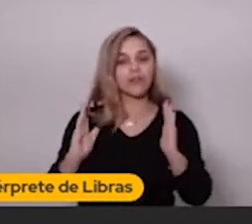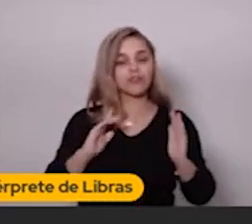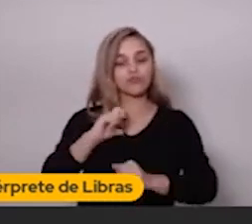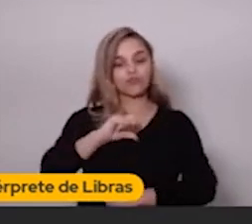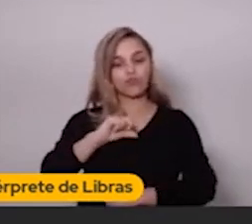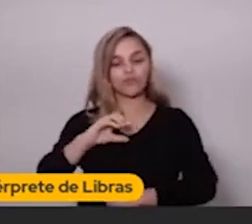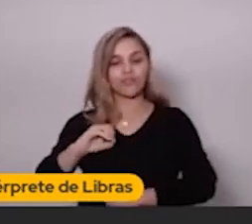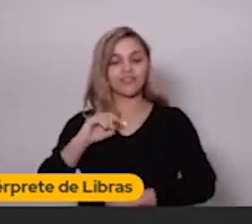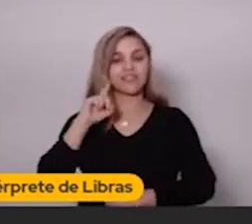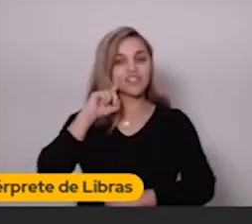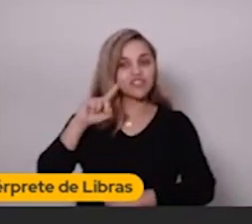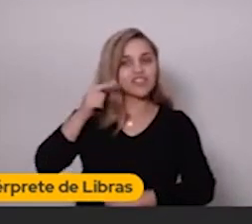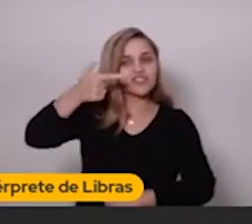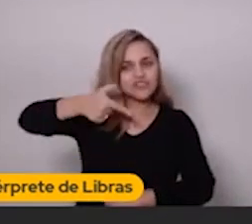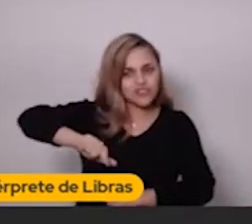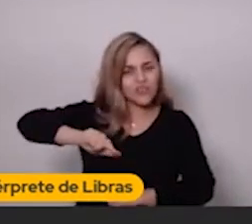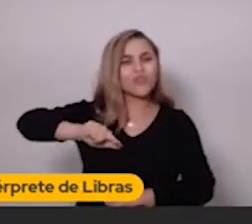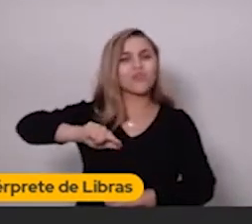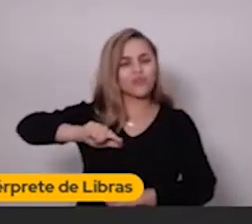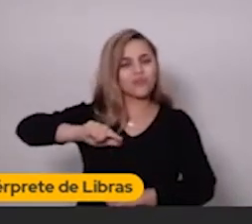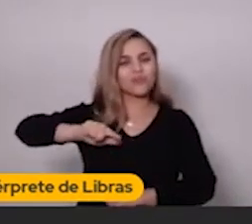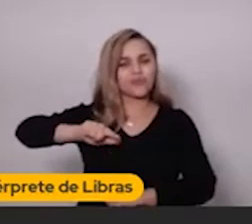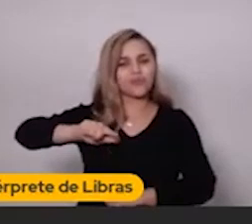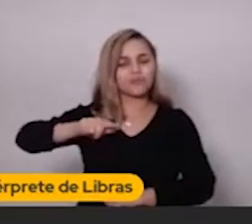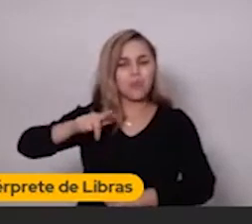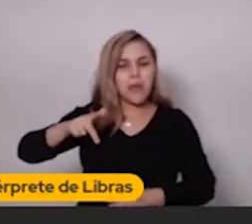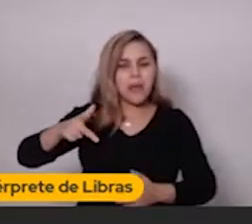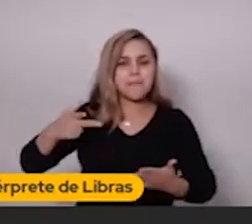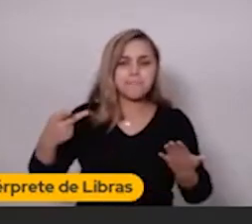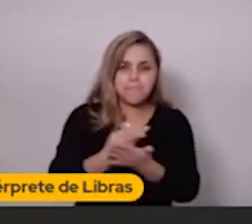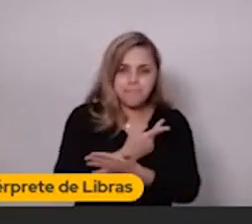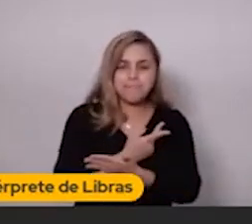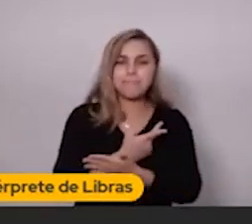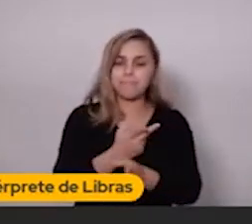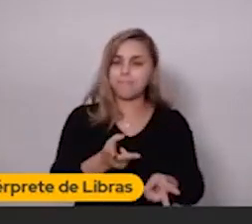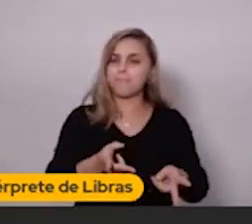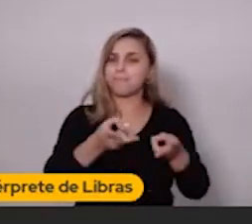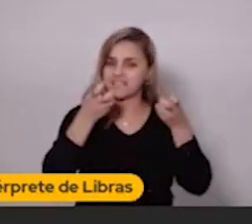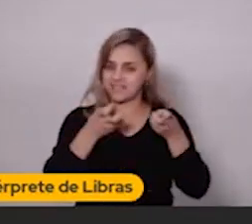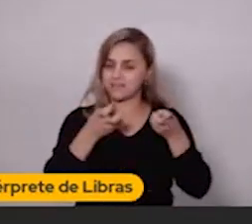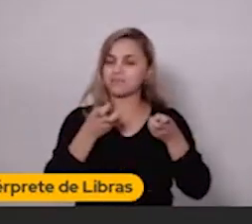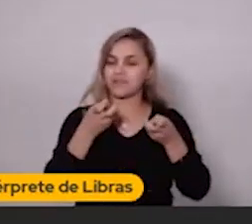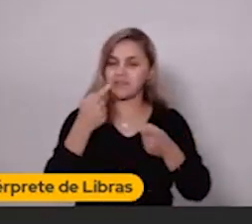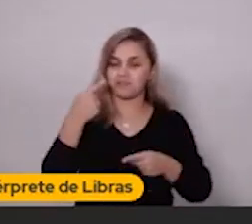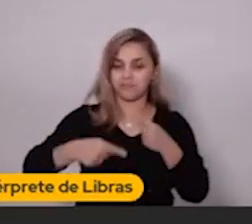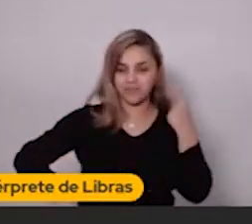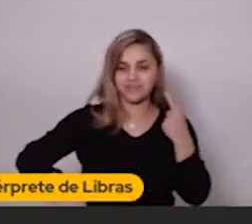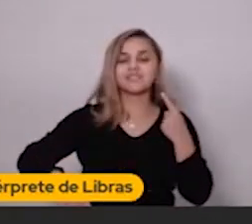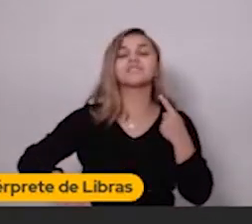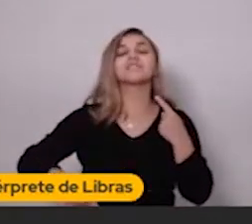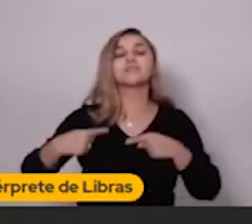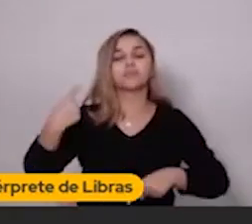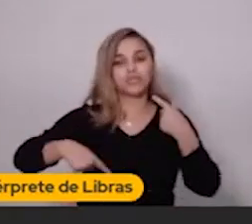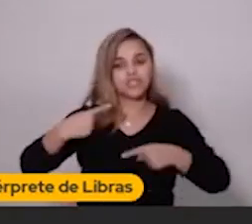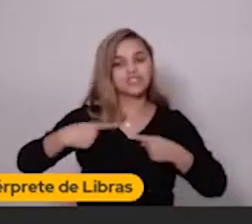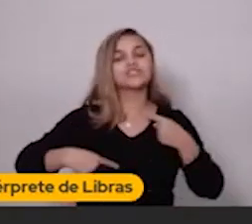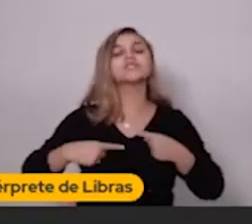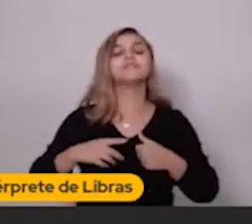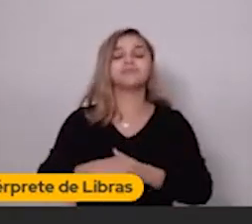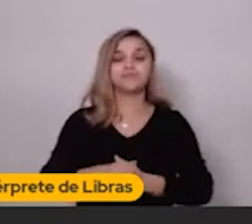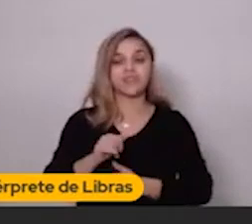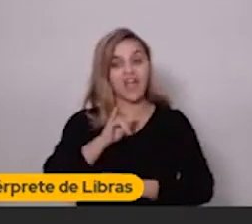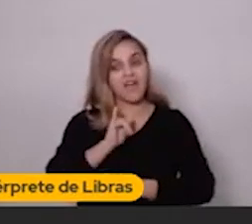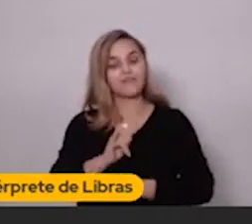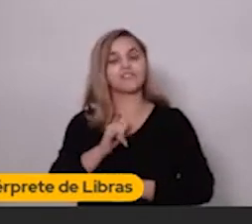canal receber uma outra, né, se o sistema detectar uma outra violação, é gerado um segundo aviso, um segundo strike, e